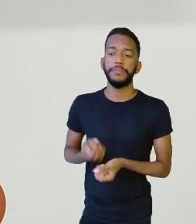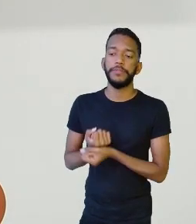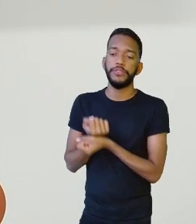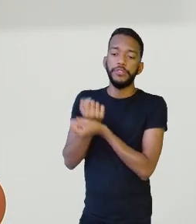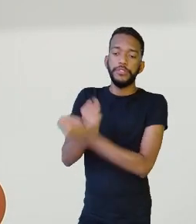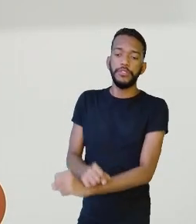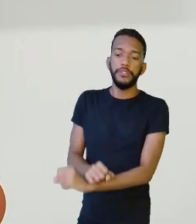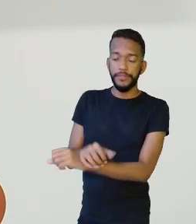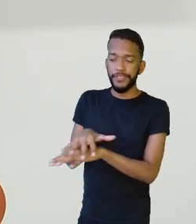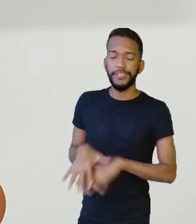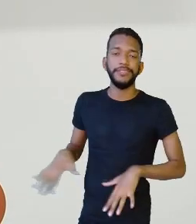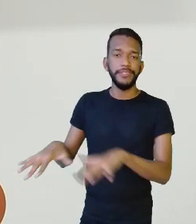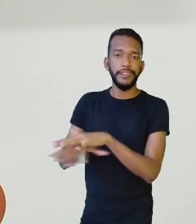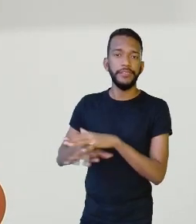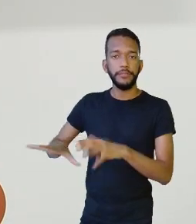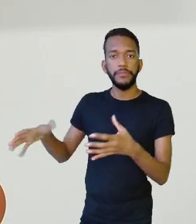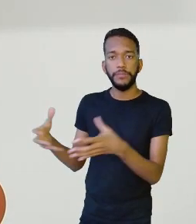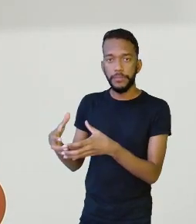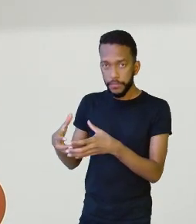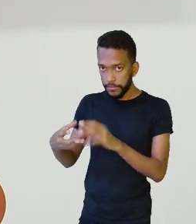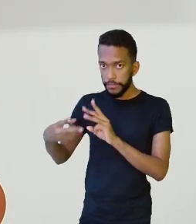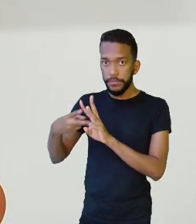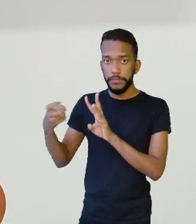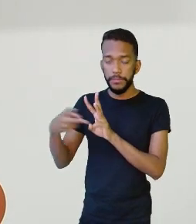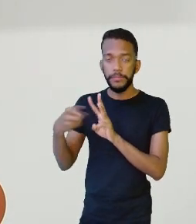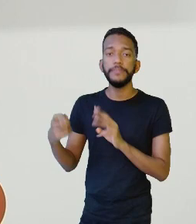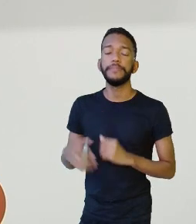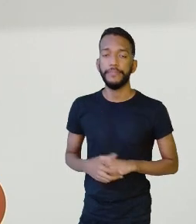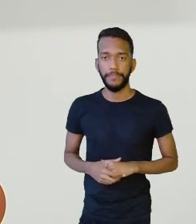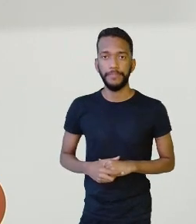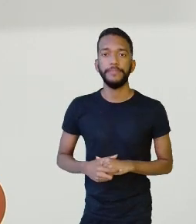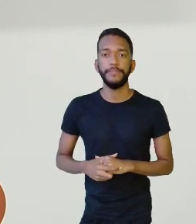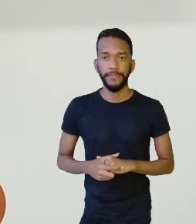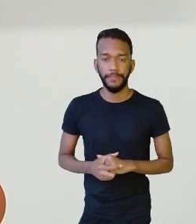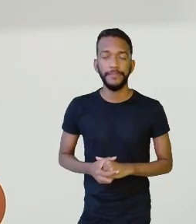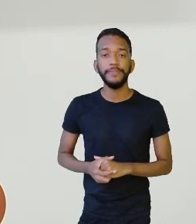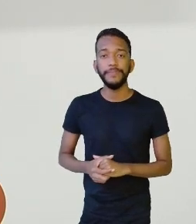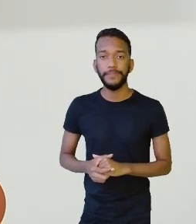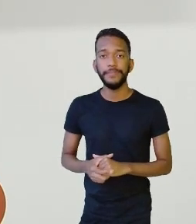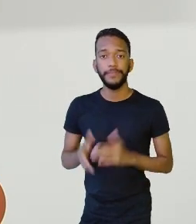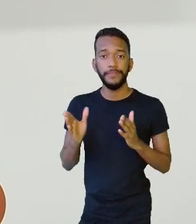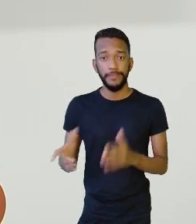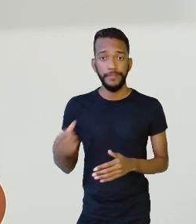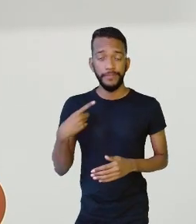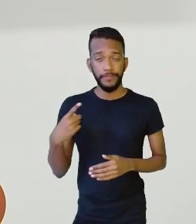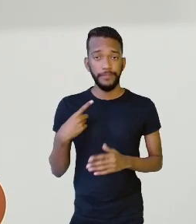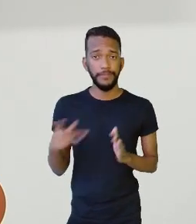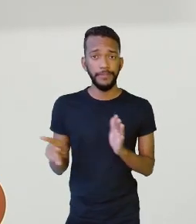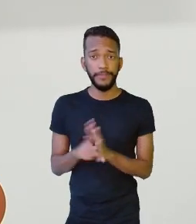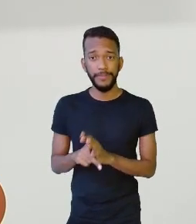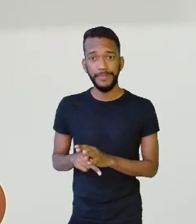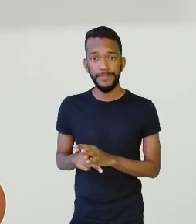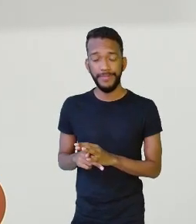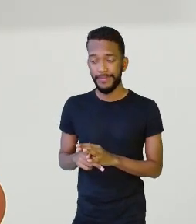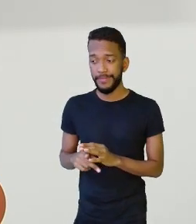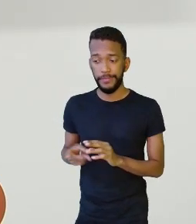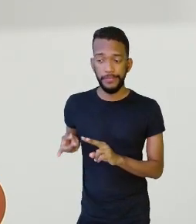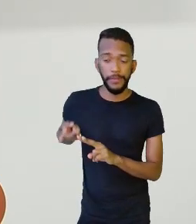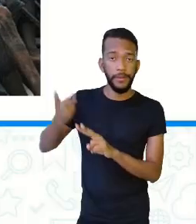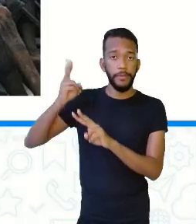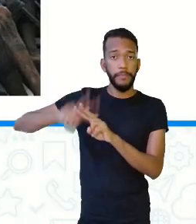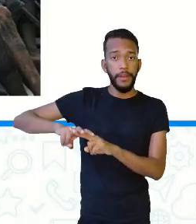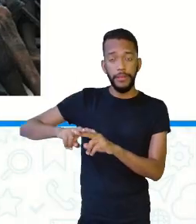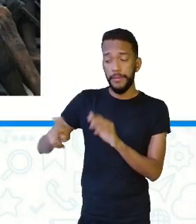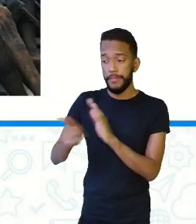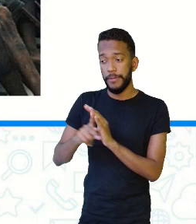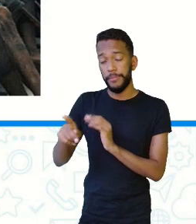escravização dos povos indígenas. Pois é, eles resolveram tornar cativos, né, as